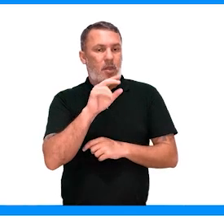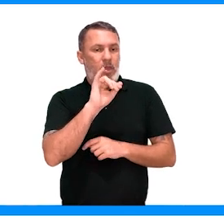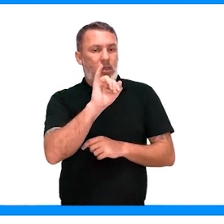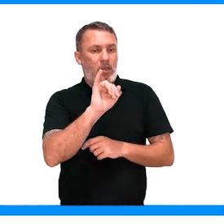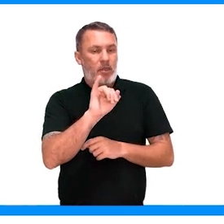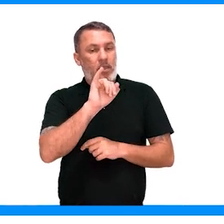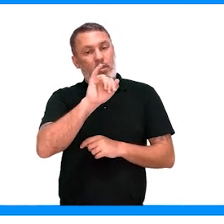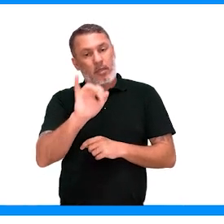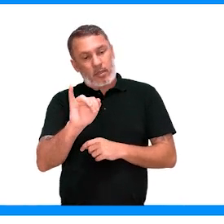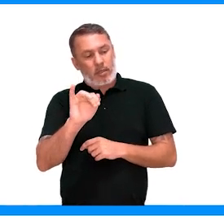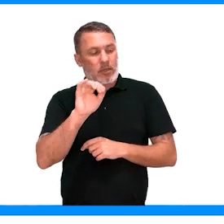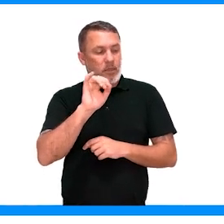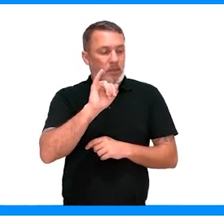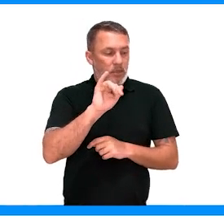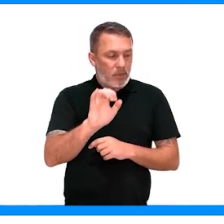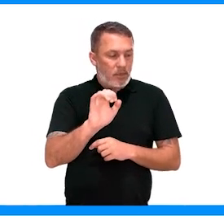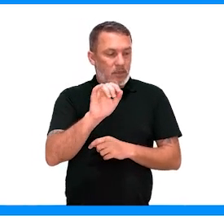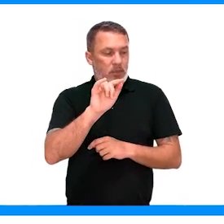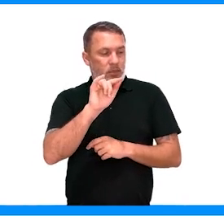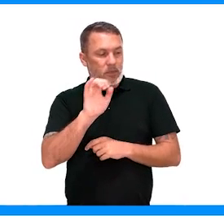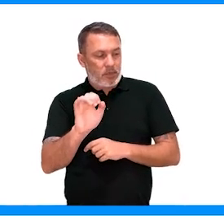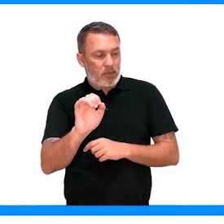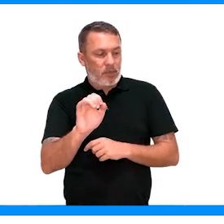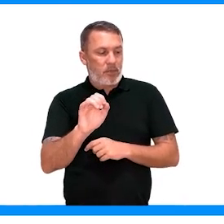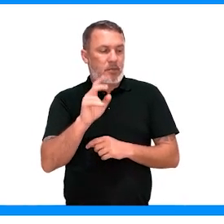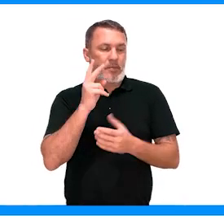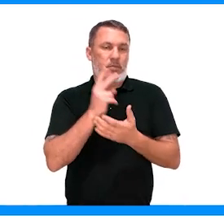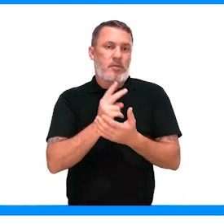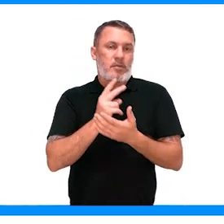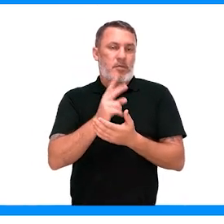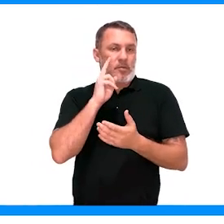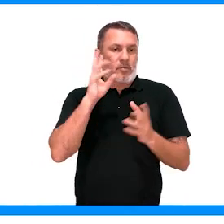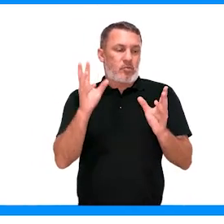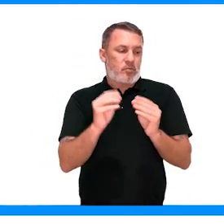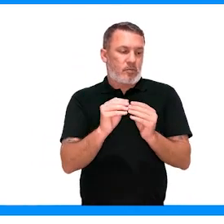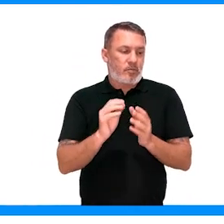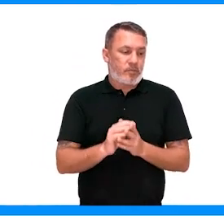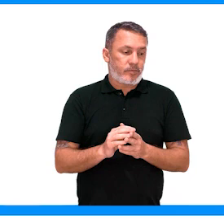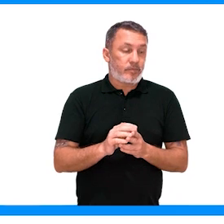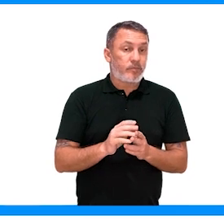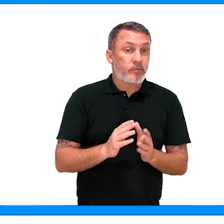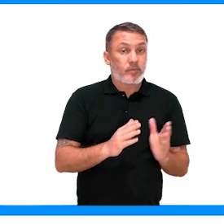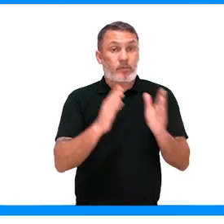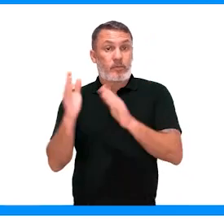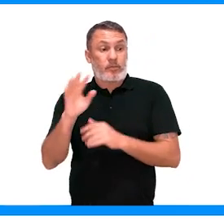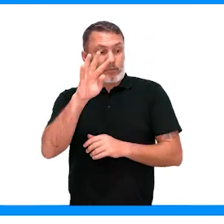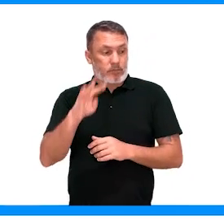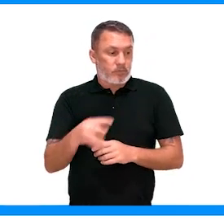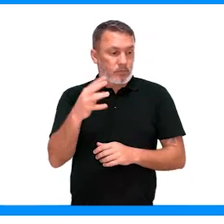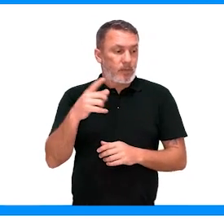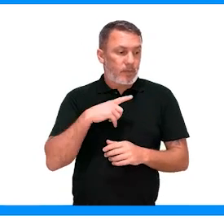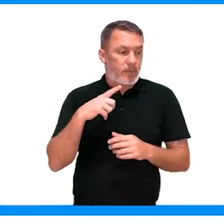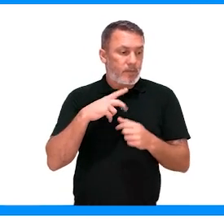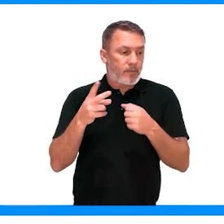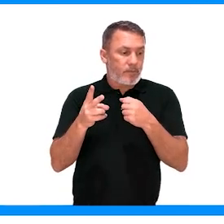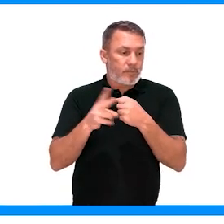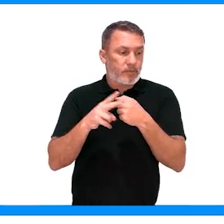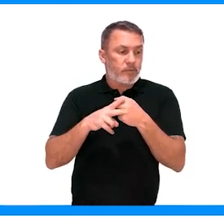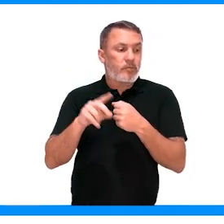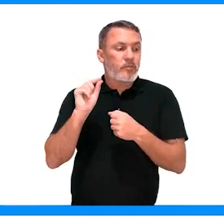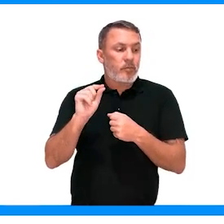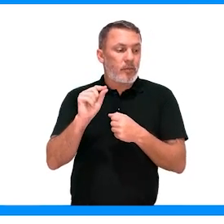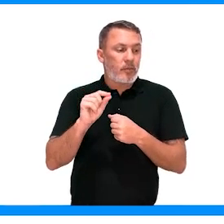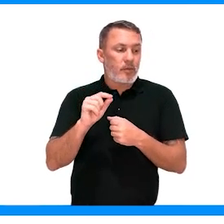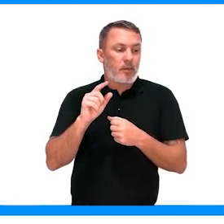normal. Adquiris, adquierem. Aí ditongação outra vez. A outra tabelinha nós temos os verbinhos que